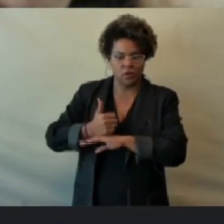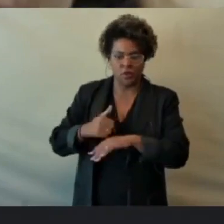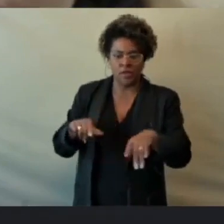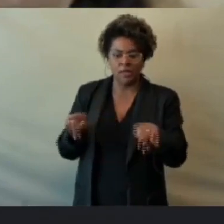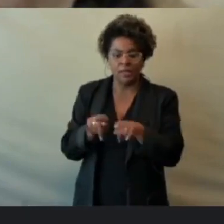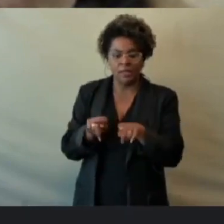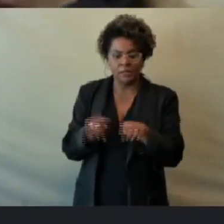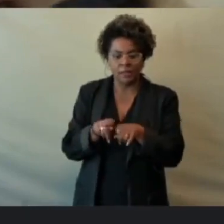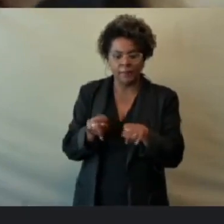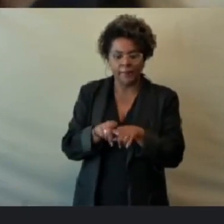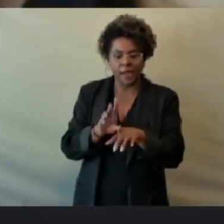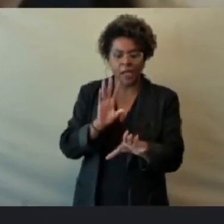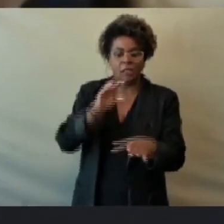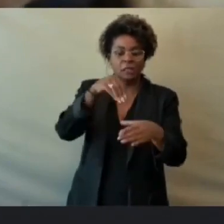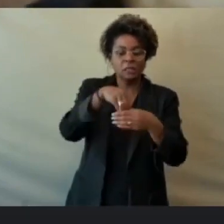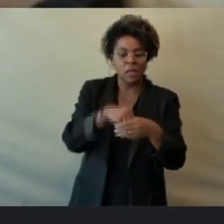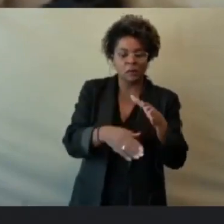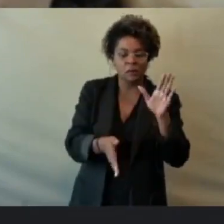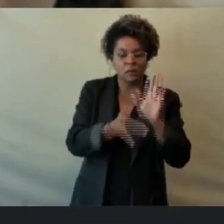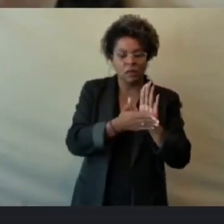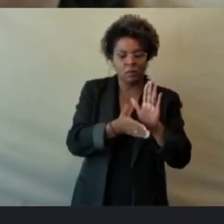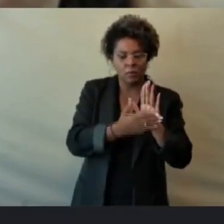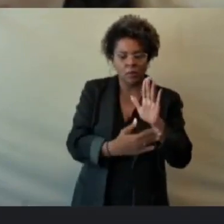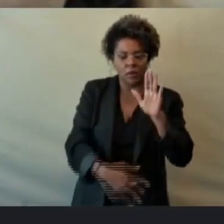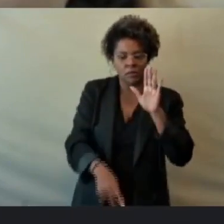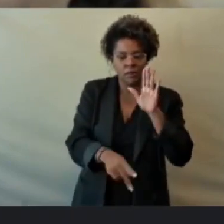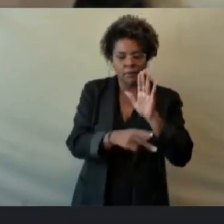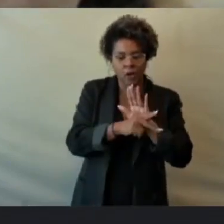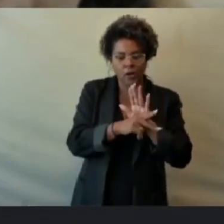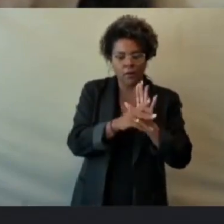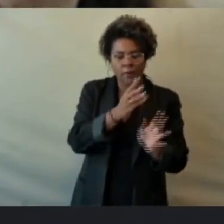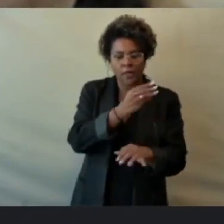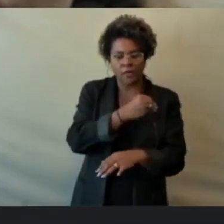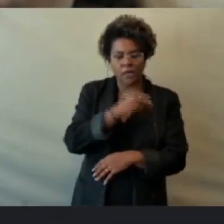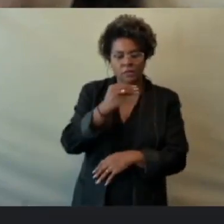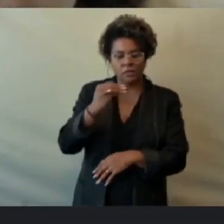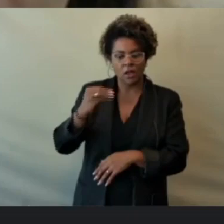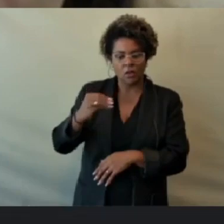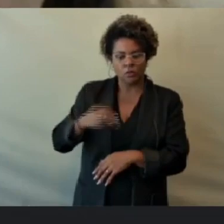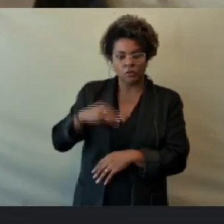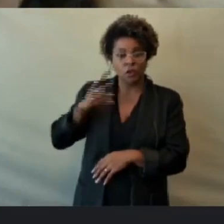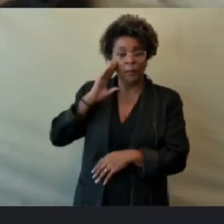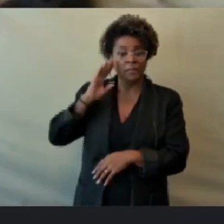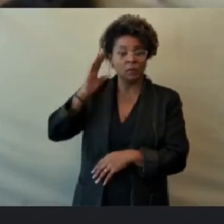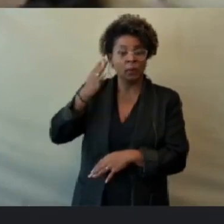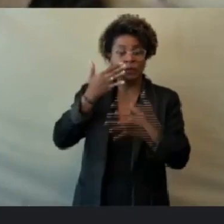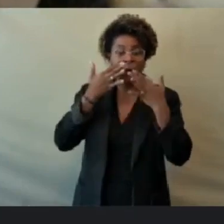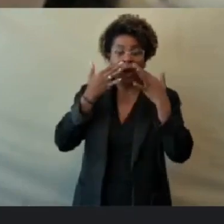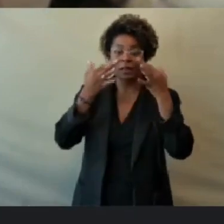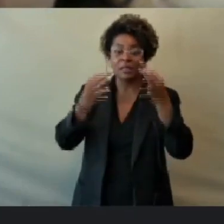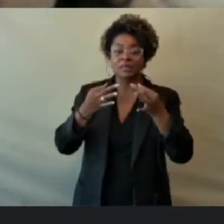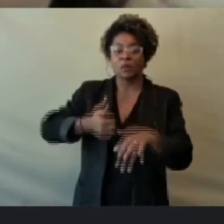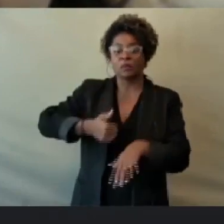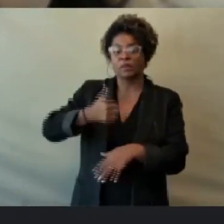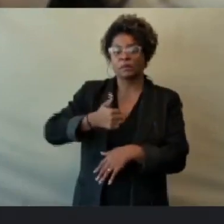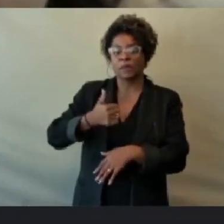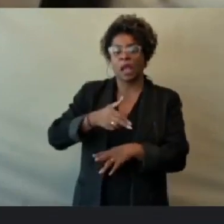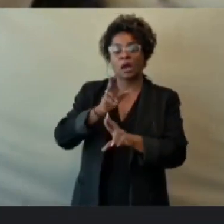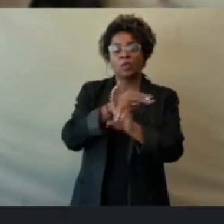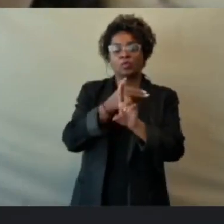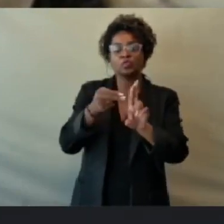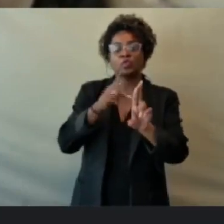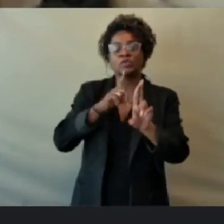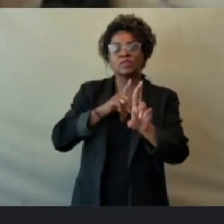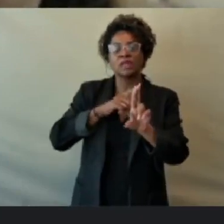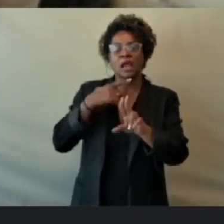pensando principalmente na atenção primária o SUS ele traz toda uma política de capilarização com os profissionais na